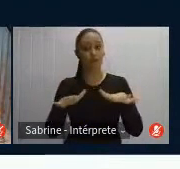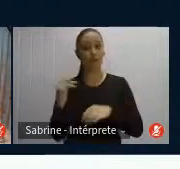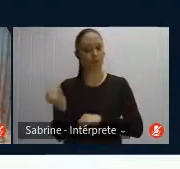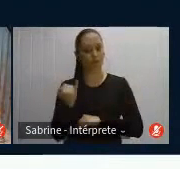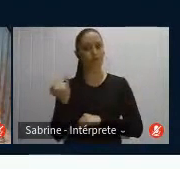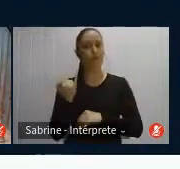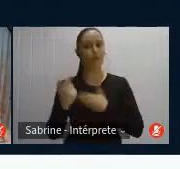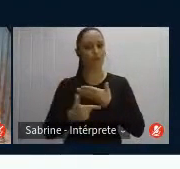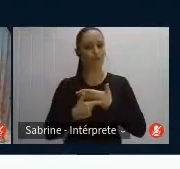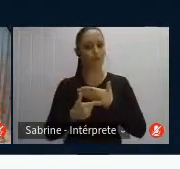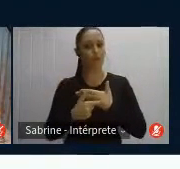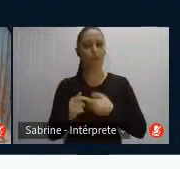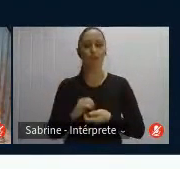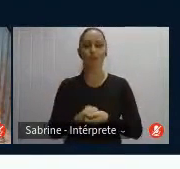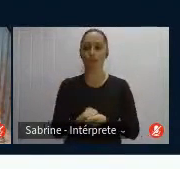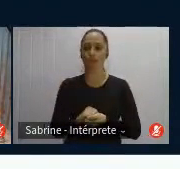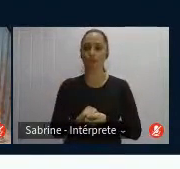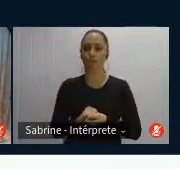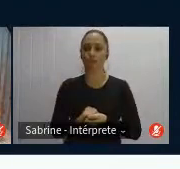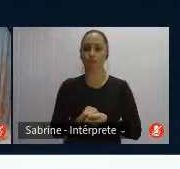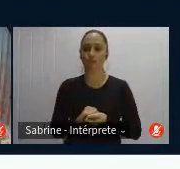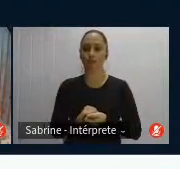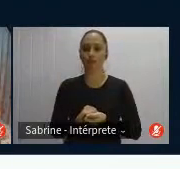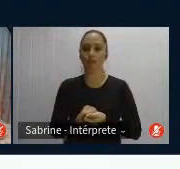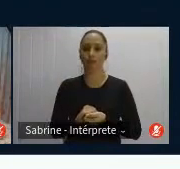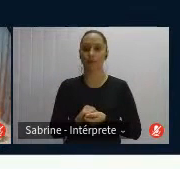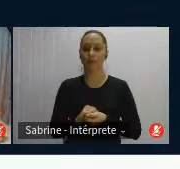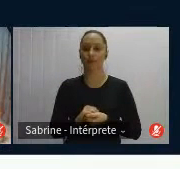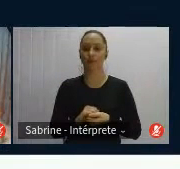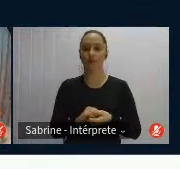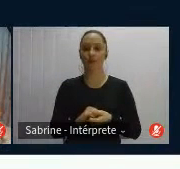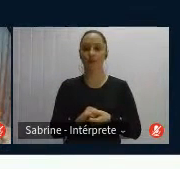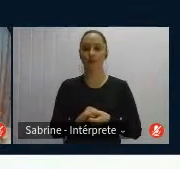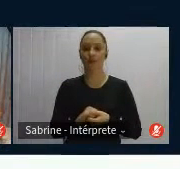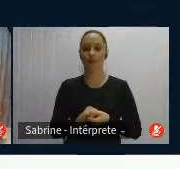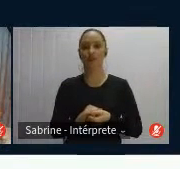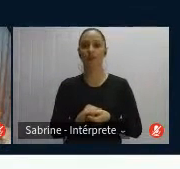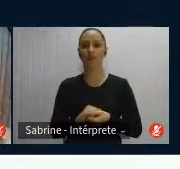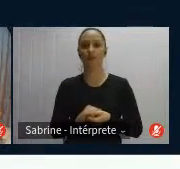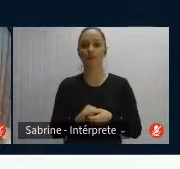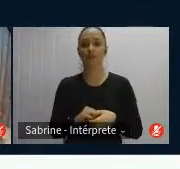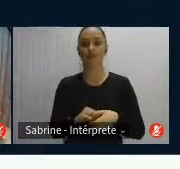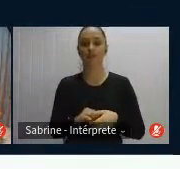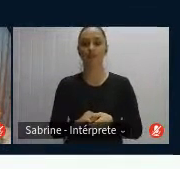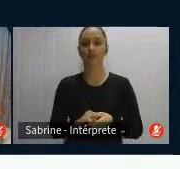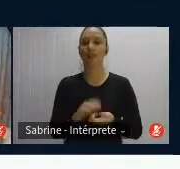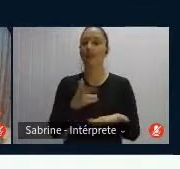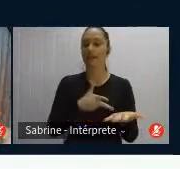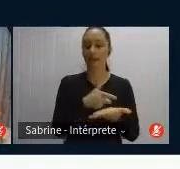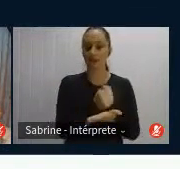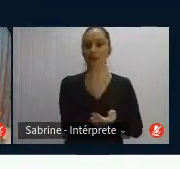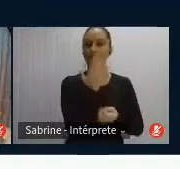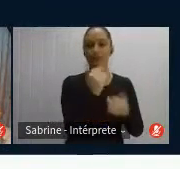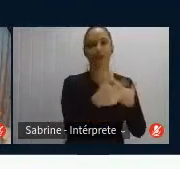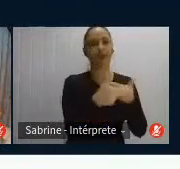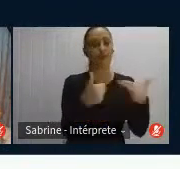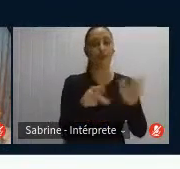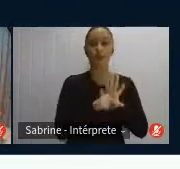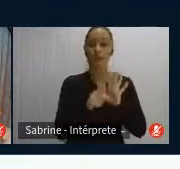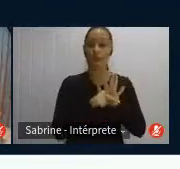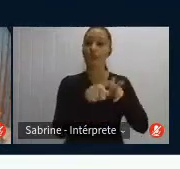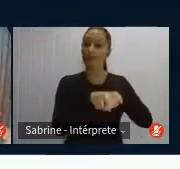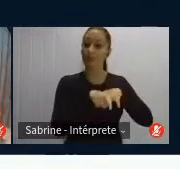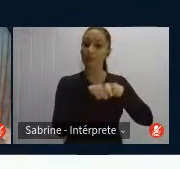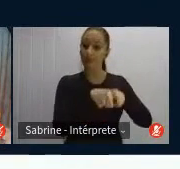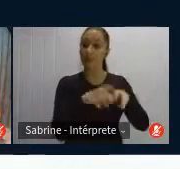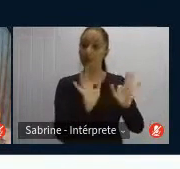né, na compra, né, dos alimentos, né, da agricultura familiar, né, então,